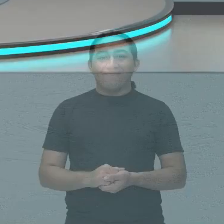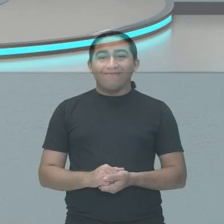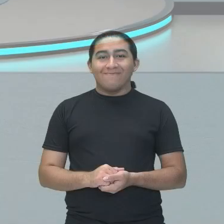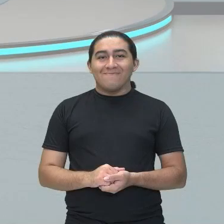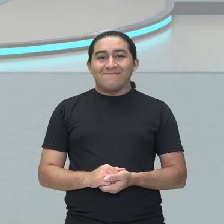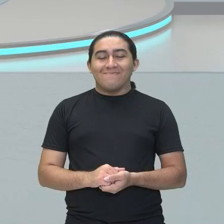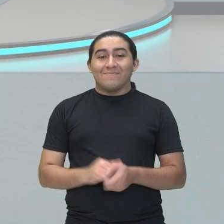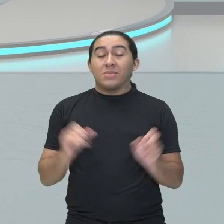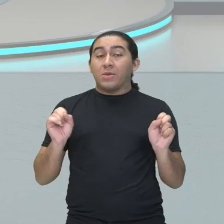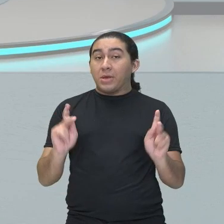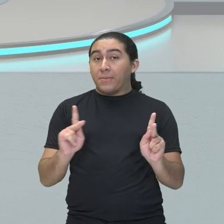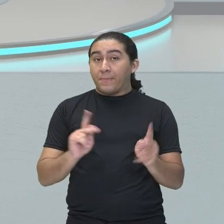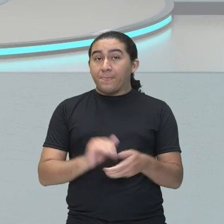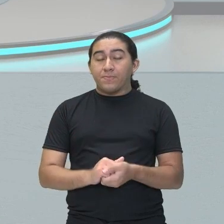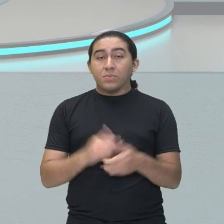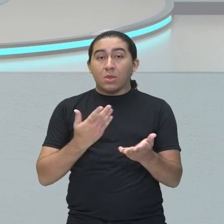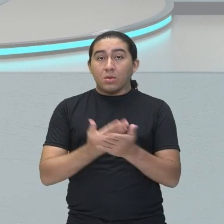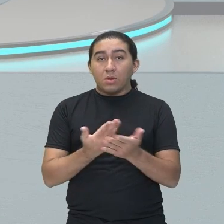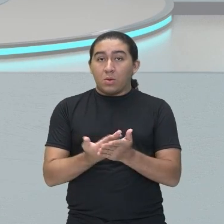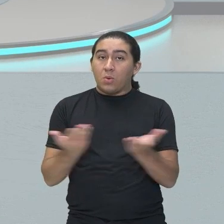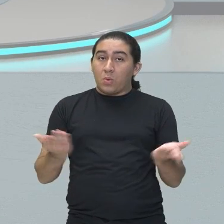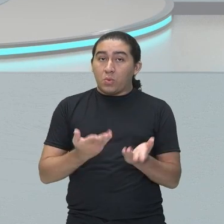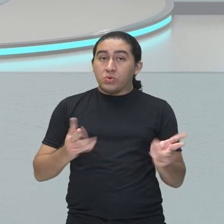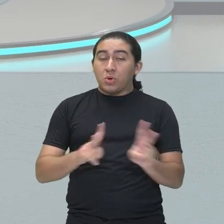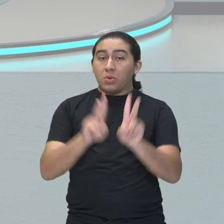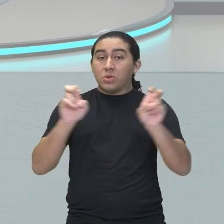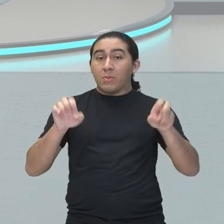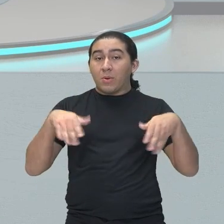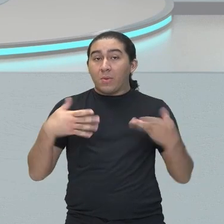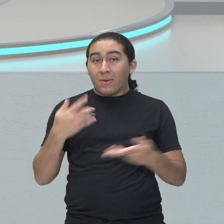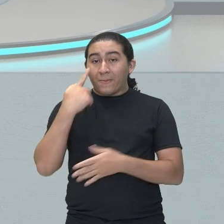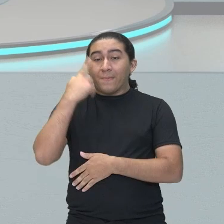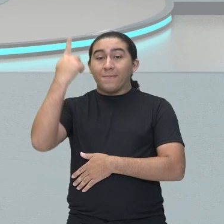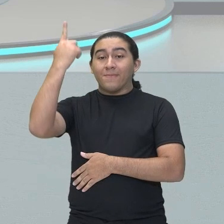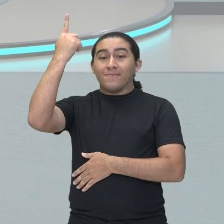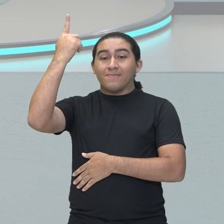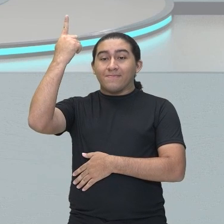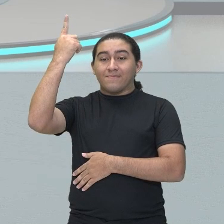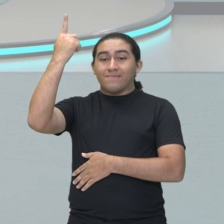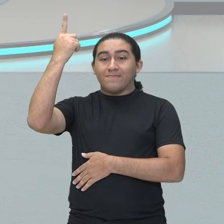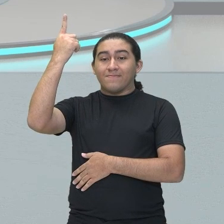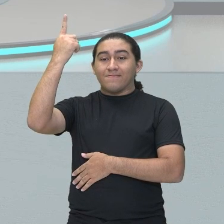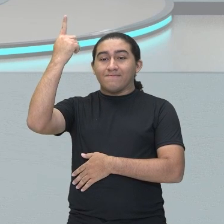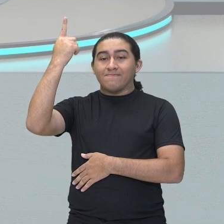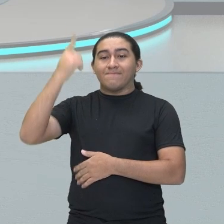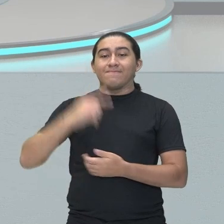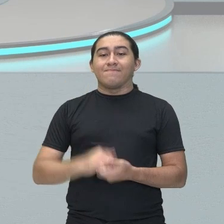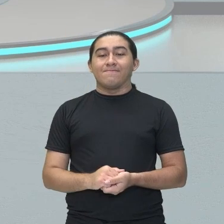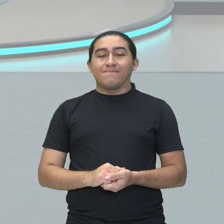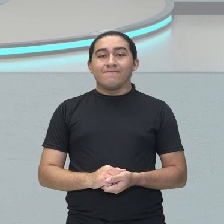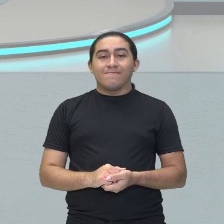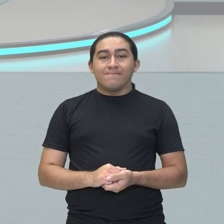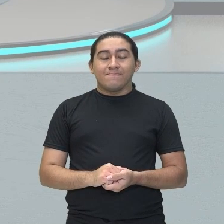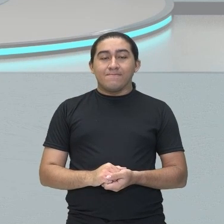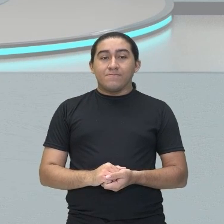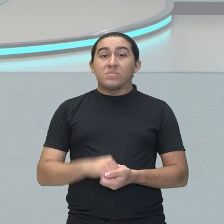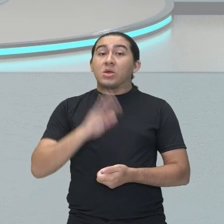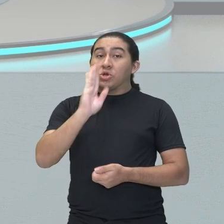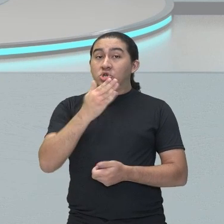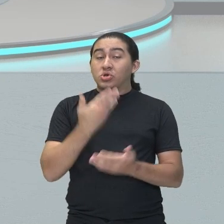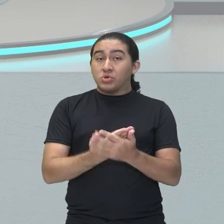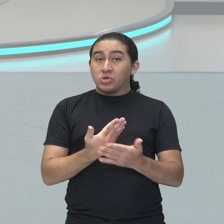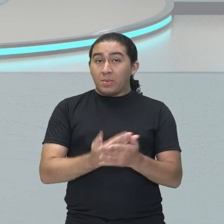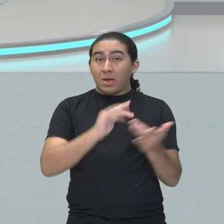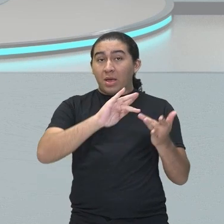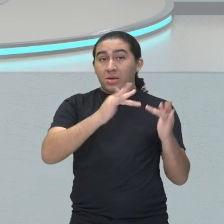Muito bem, a aula de hoje nós vamos falar um pouco a respeito de arcadismo no Brasil. Já estudamos o